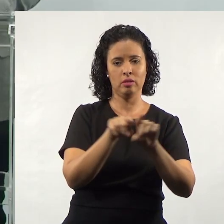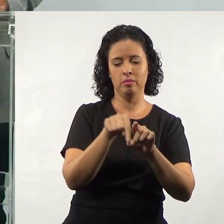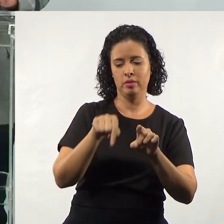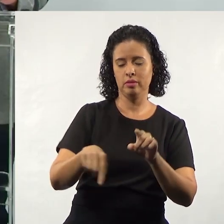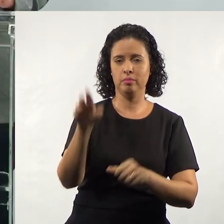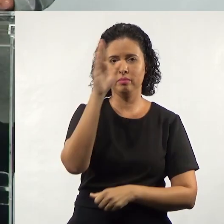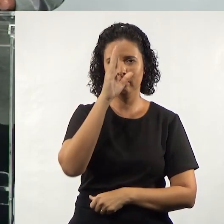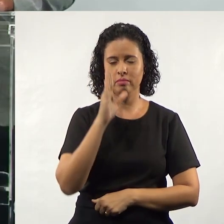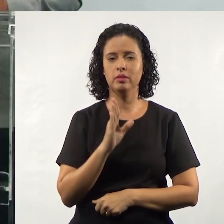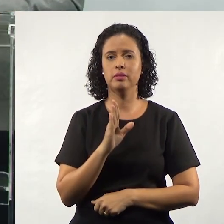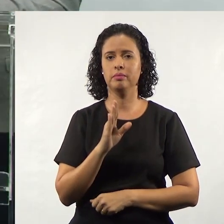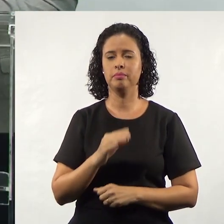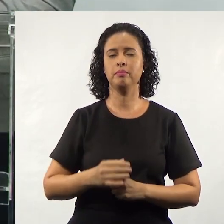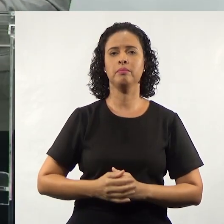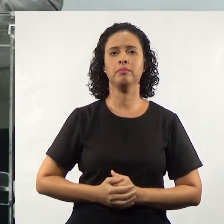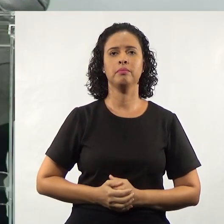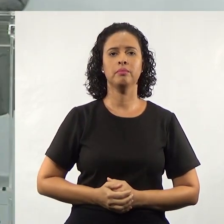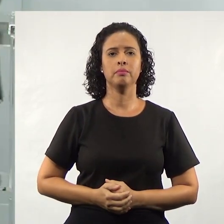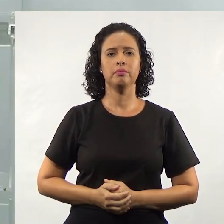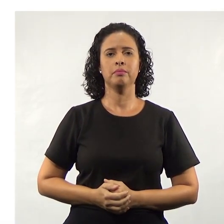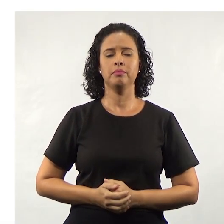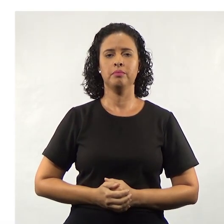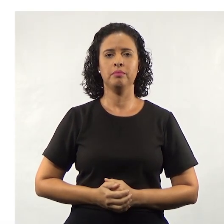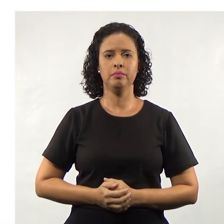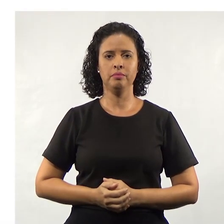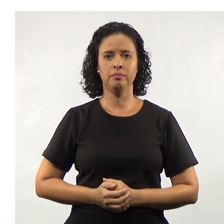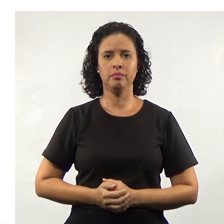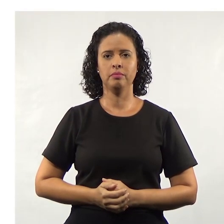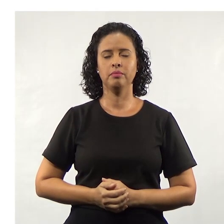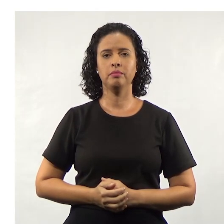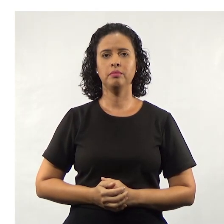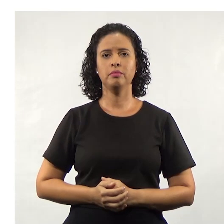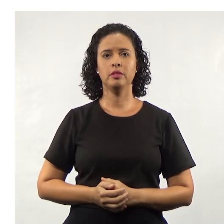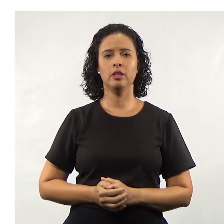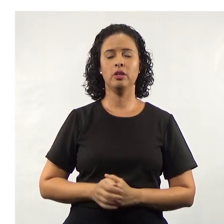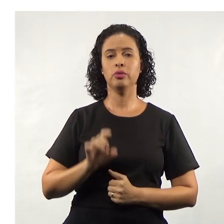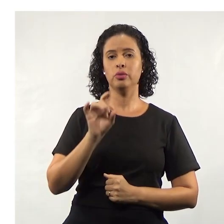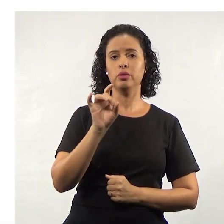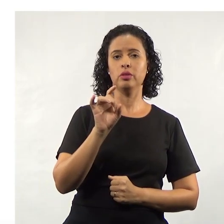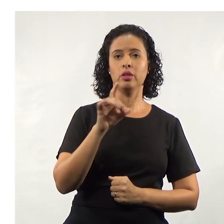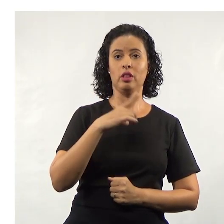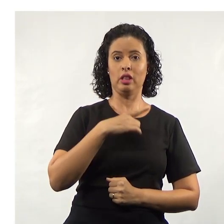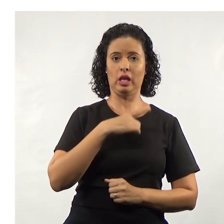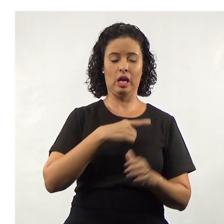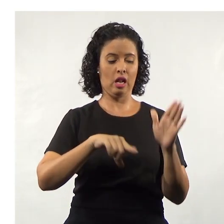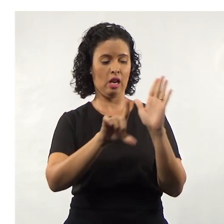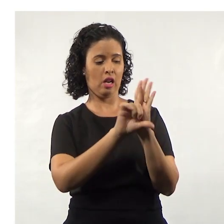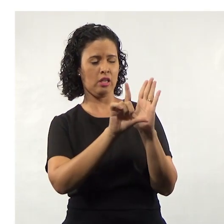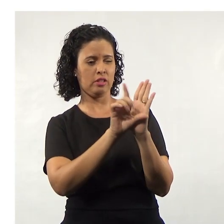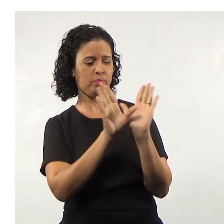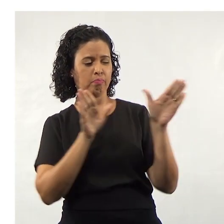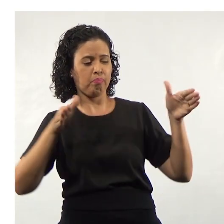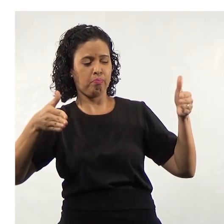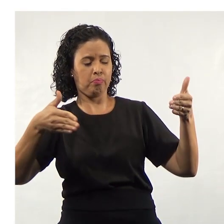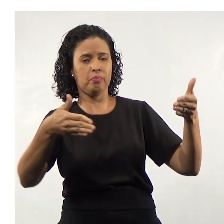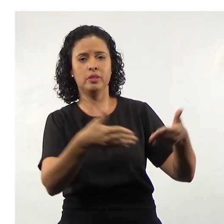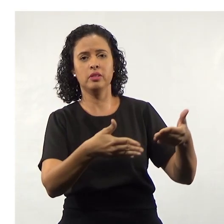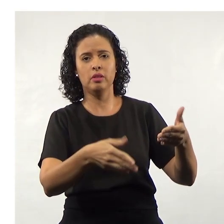seu produto ou serviço. Volta aqui, ó. Só o fato de existir uma lei específica